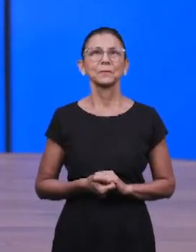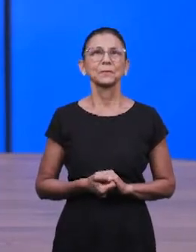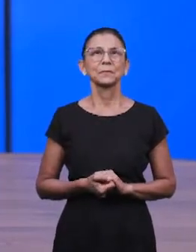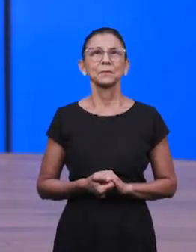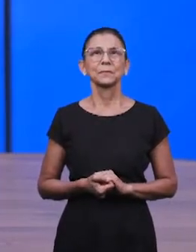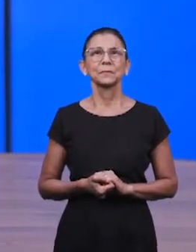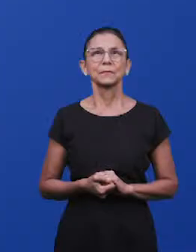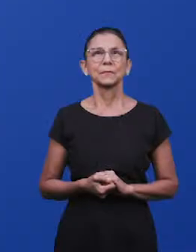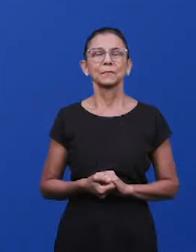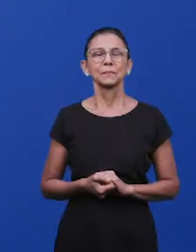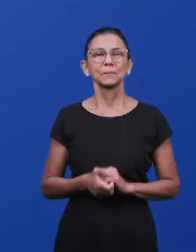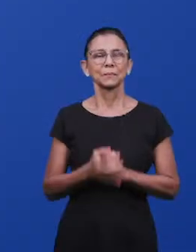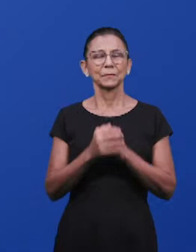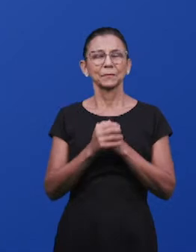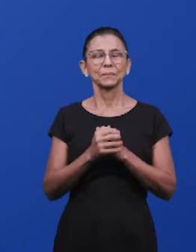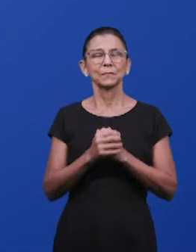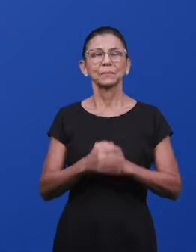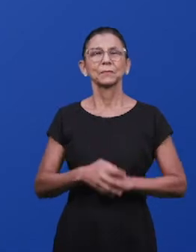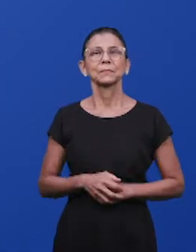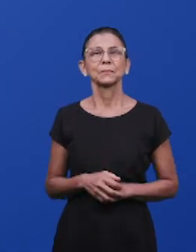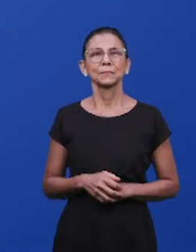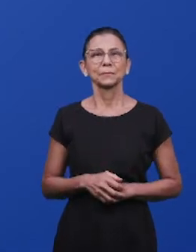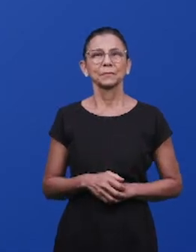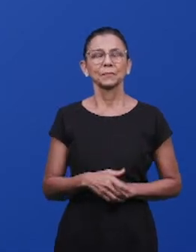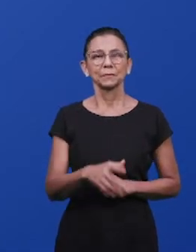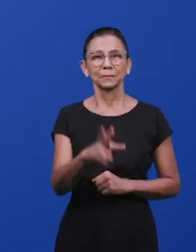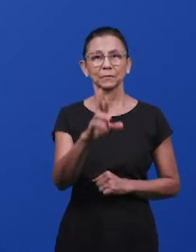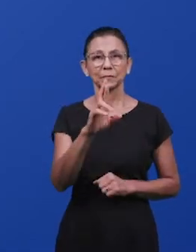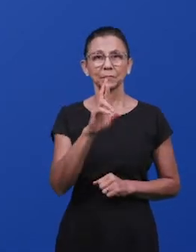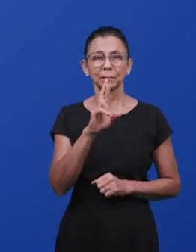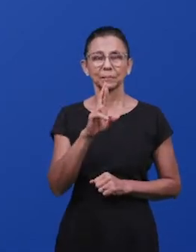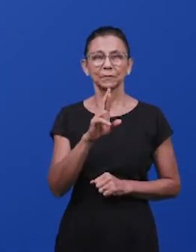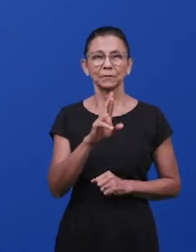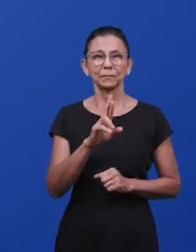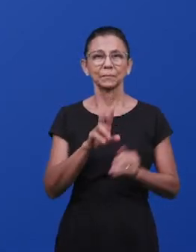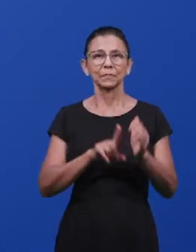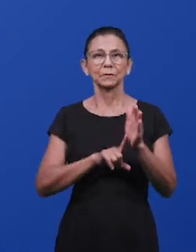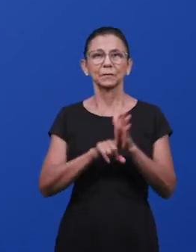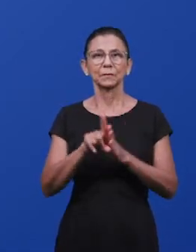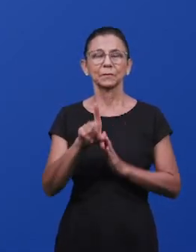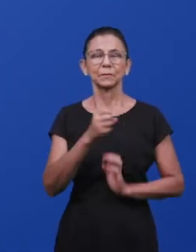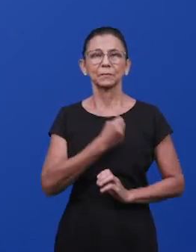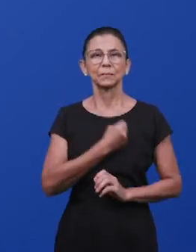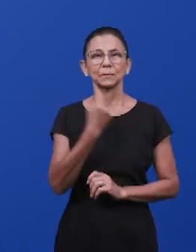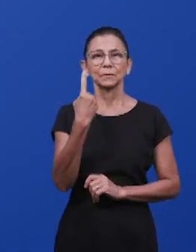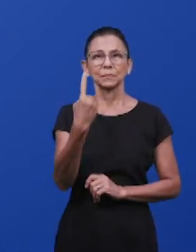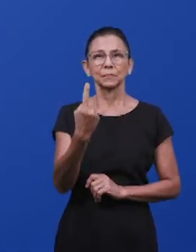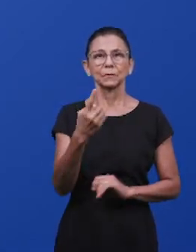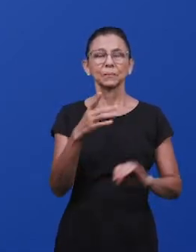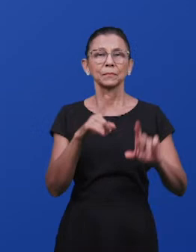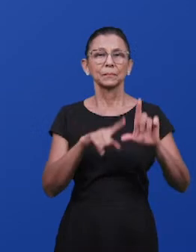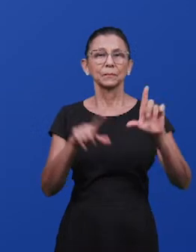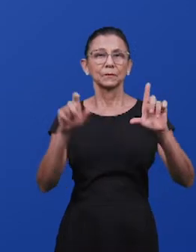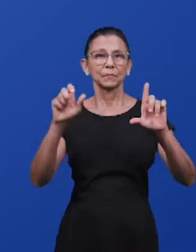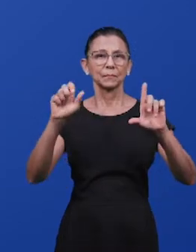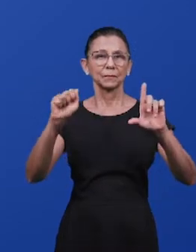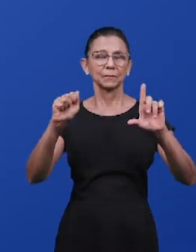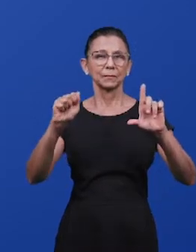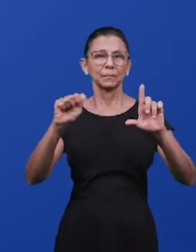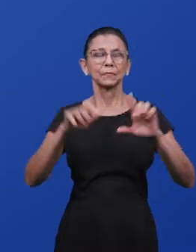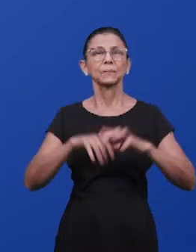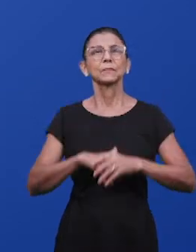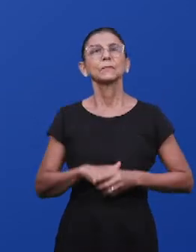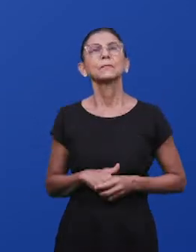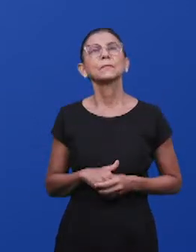paz do Senhor, companheiro. Amém, irmãos. Resposta da primeira pergunta. Letra A.